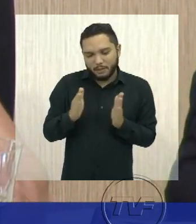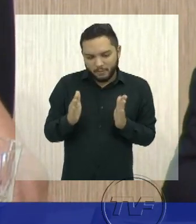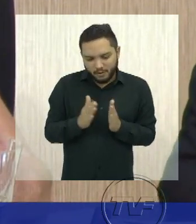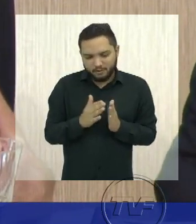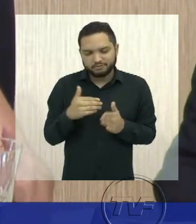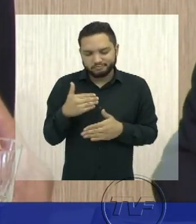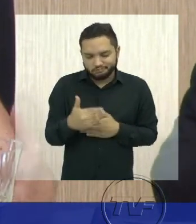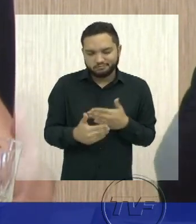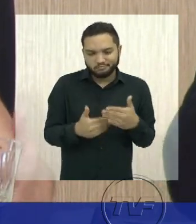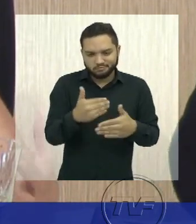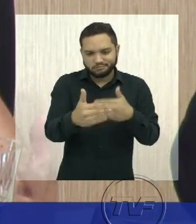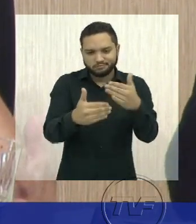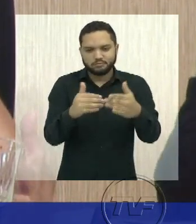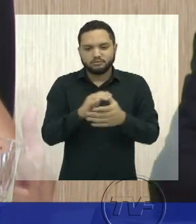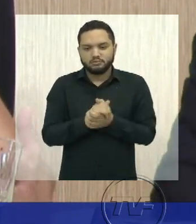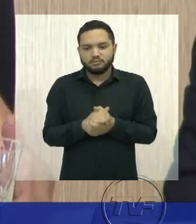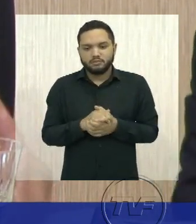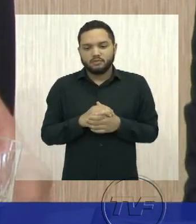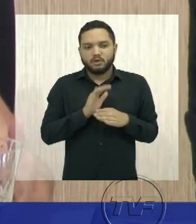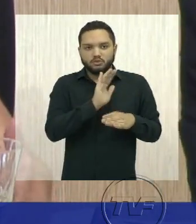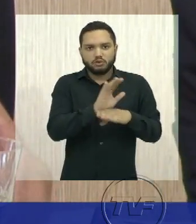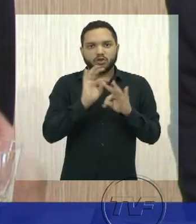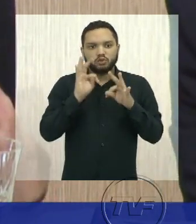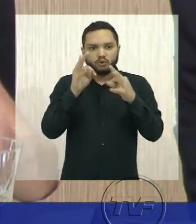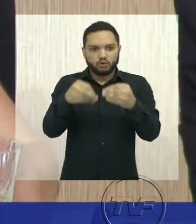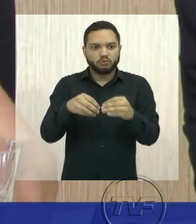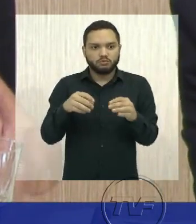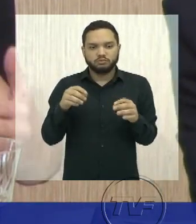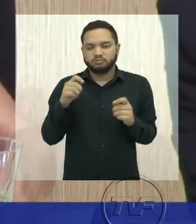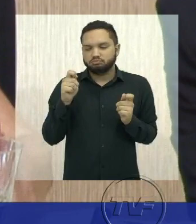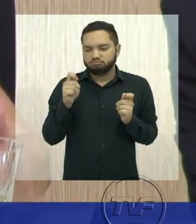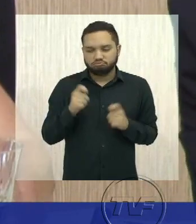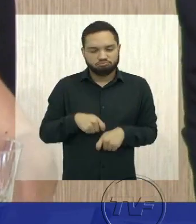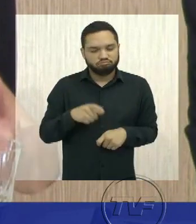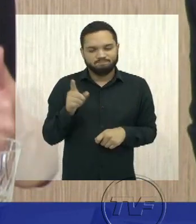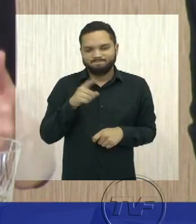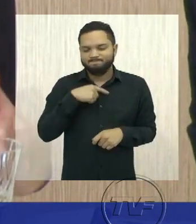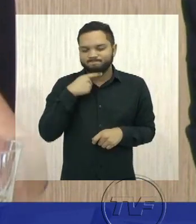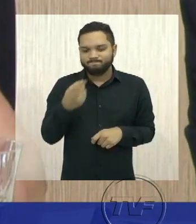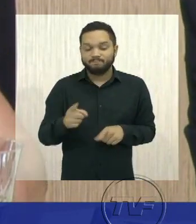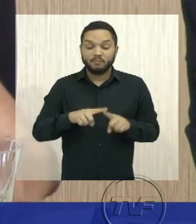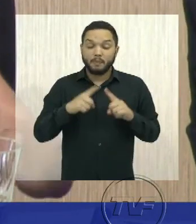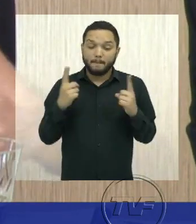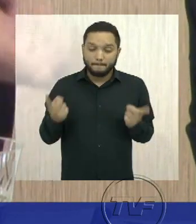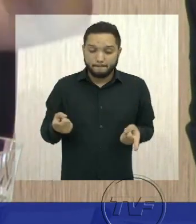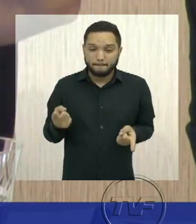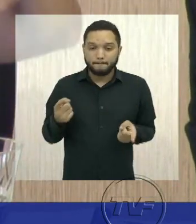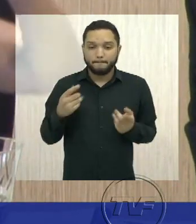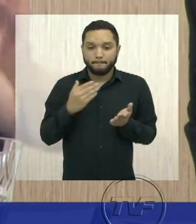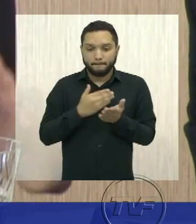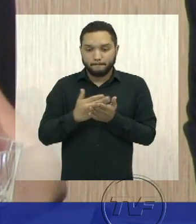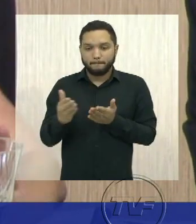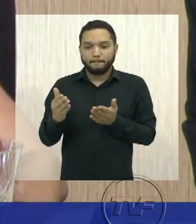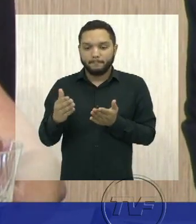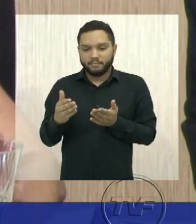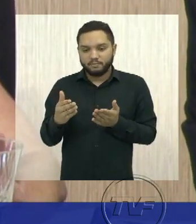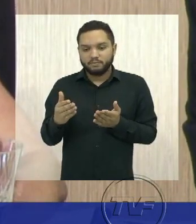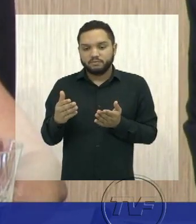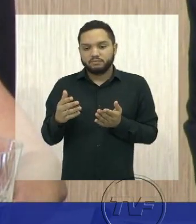né? A gente não vai ter suporte para atender todo mundo ainda, mas a nossa ideia é começar e quem pegar o bastão